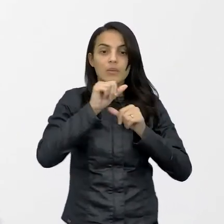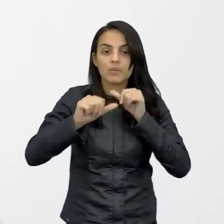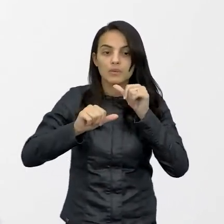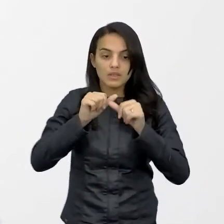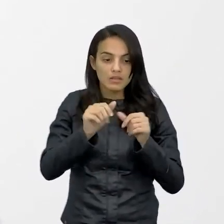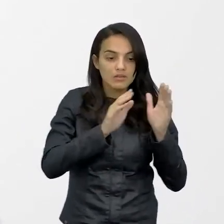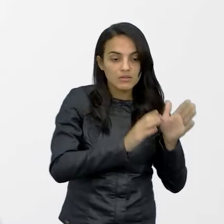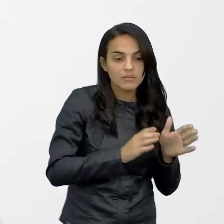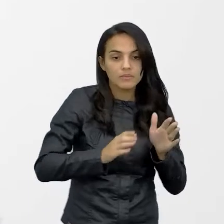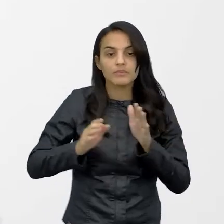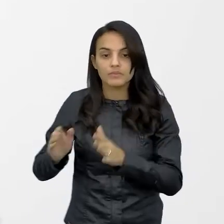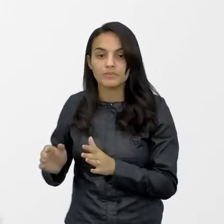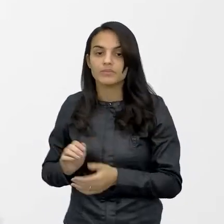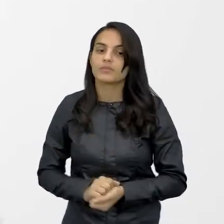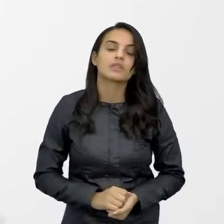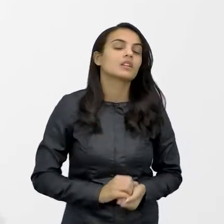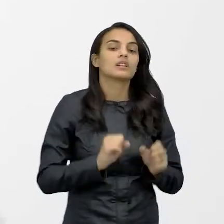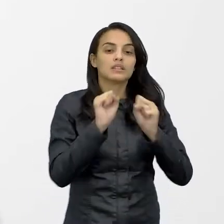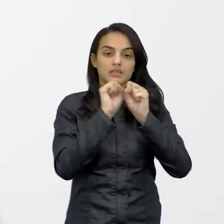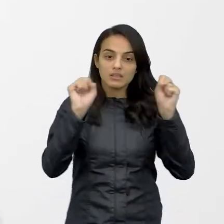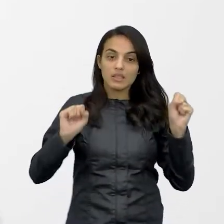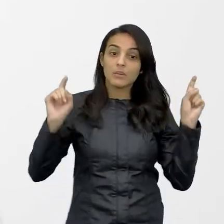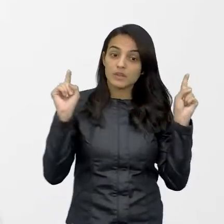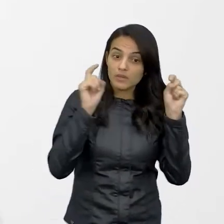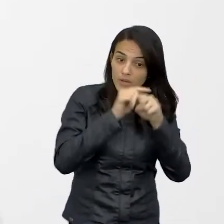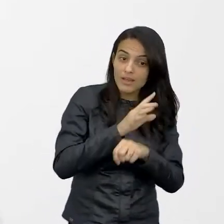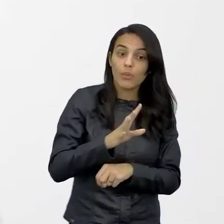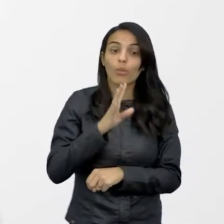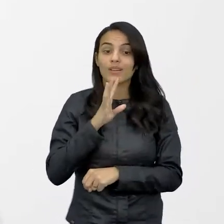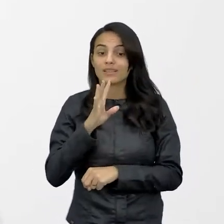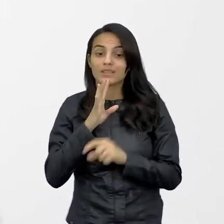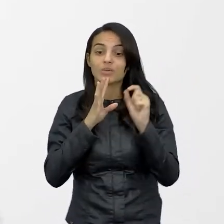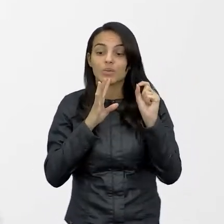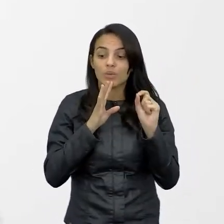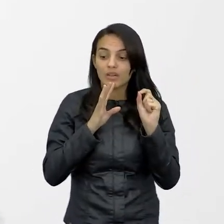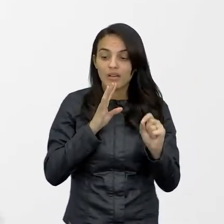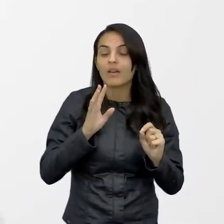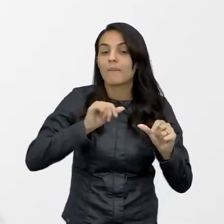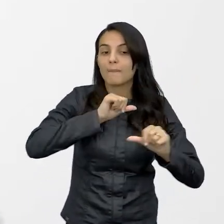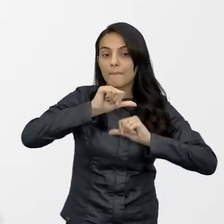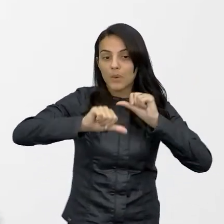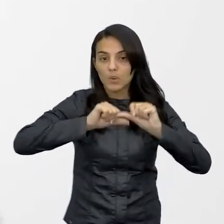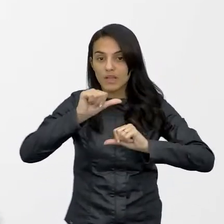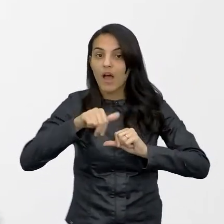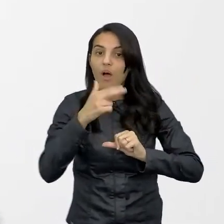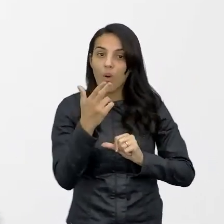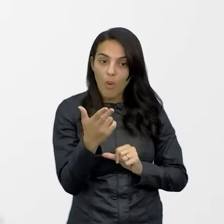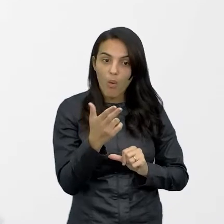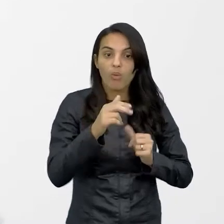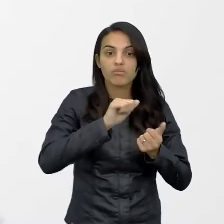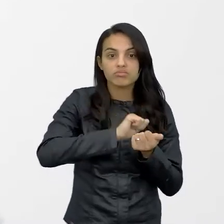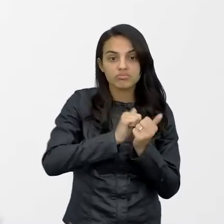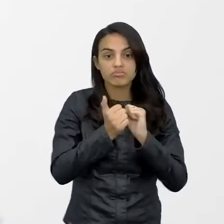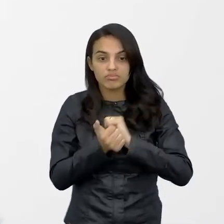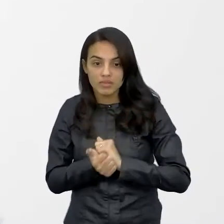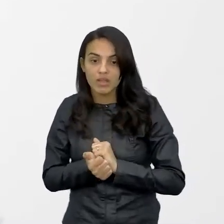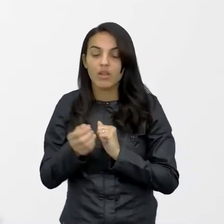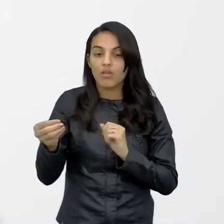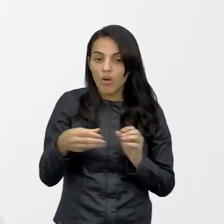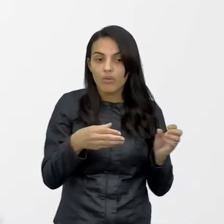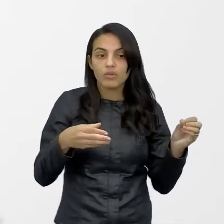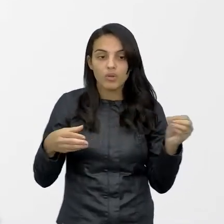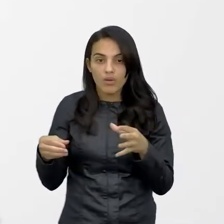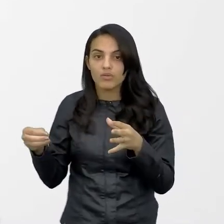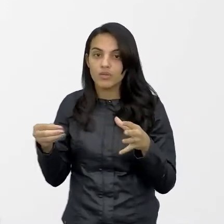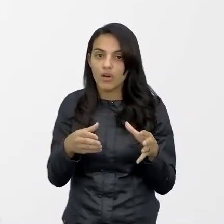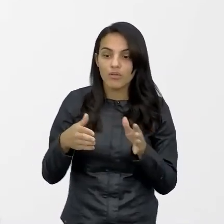fase. Assim, sistemas complexos são conhecidos por serem capazes de mudar ou inverter completamente novos regimes em